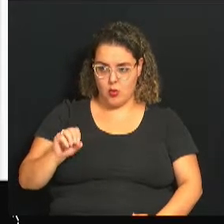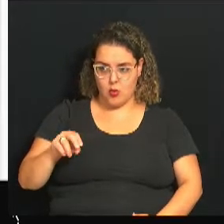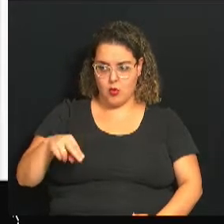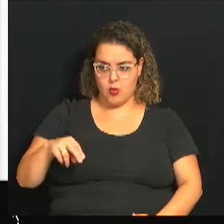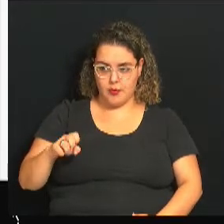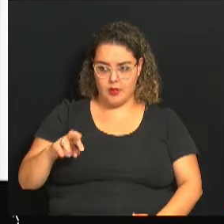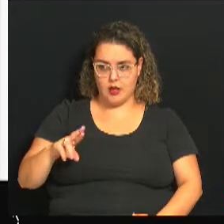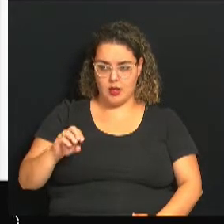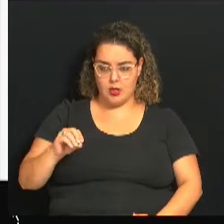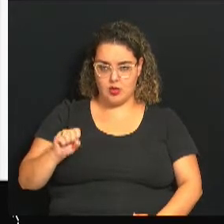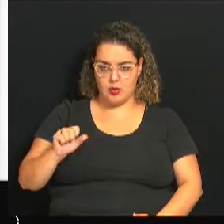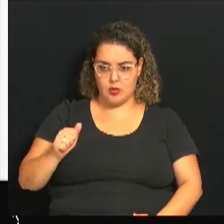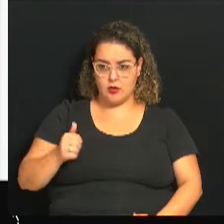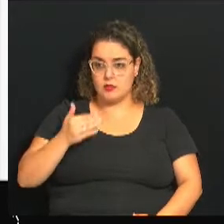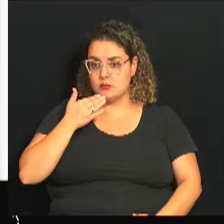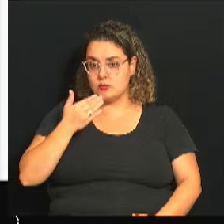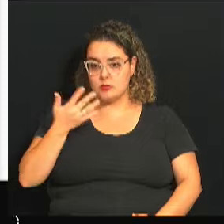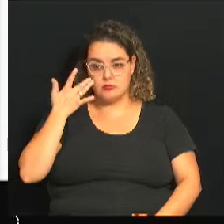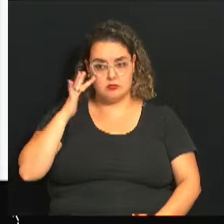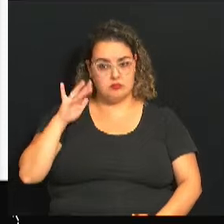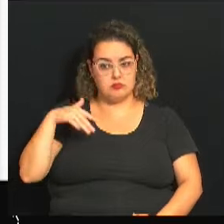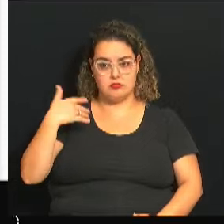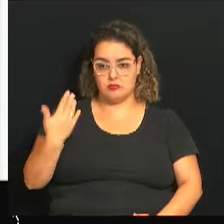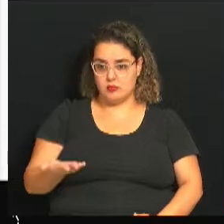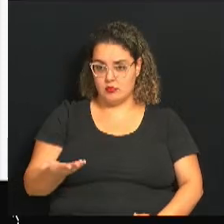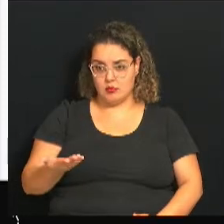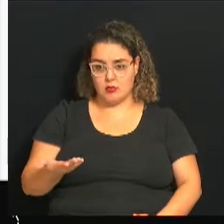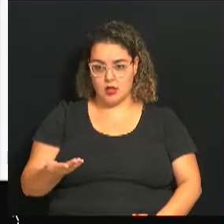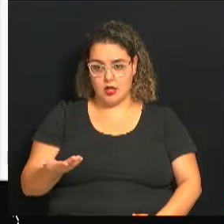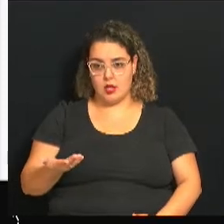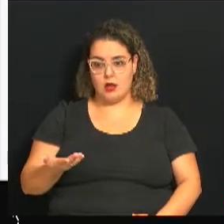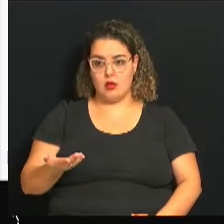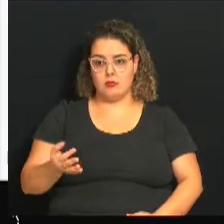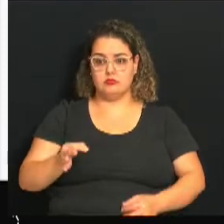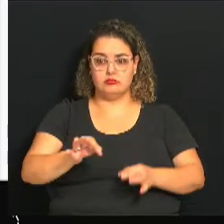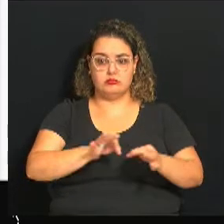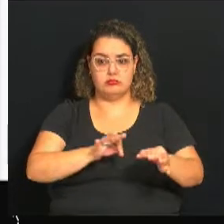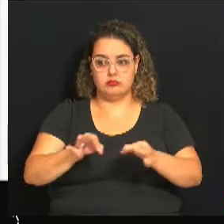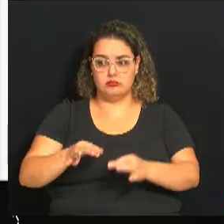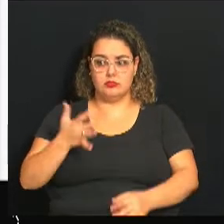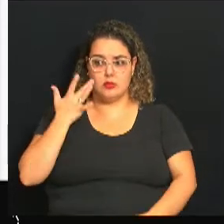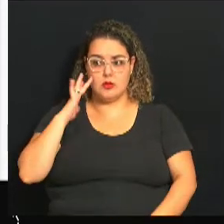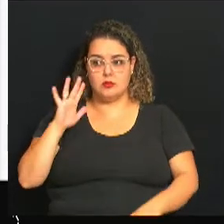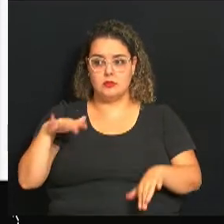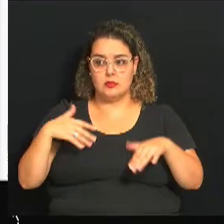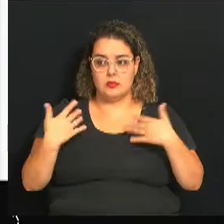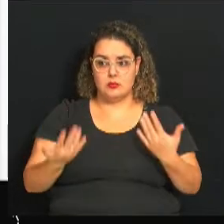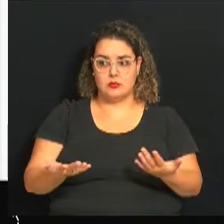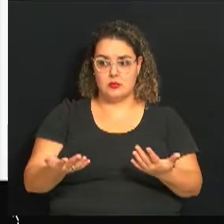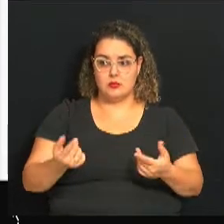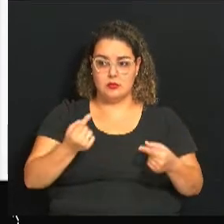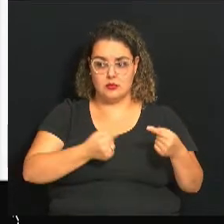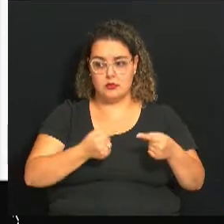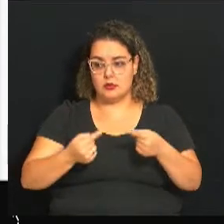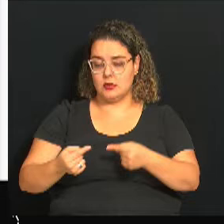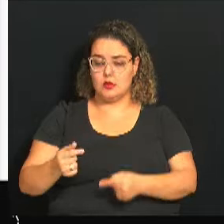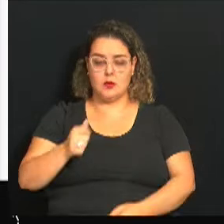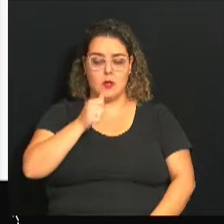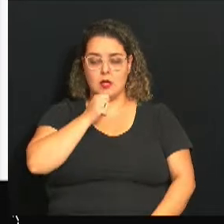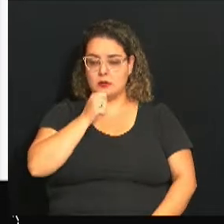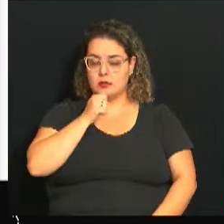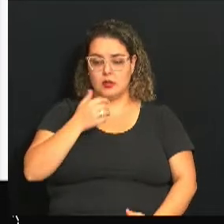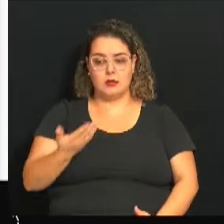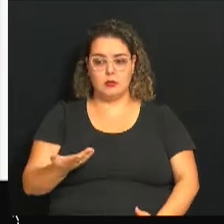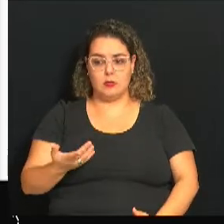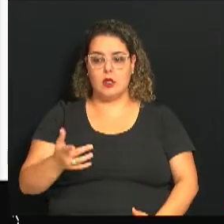ser cobrada, a gente não sabe ainda o fator de planejamento, vou deixar aqui bem claro a todos, a gente ainda não discutiu isso, mas